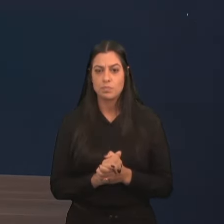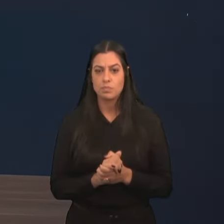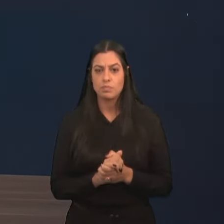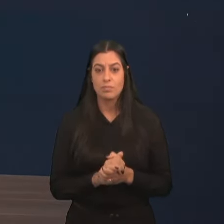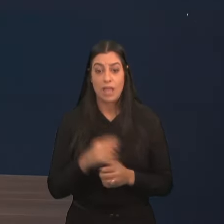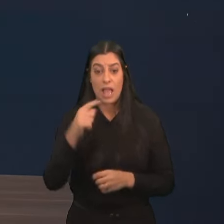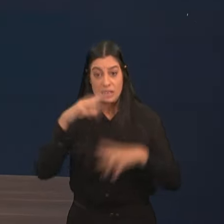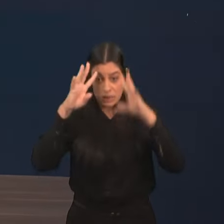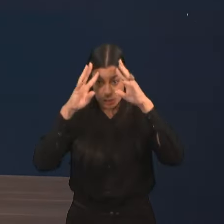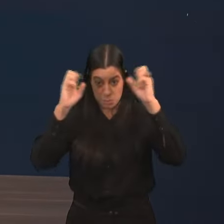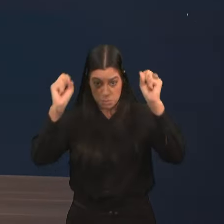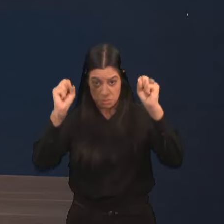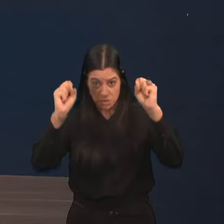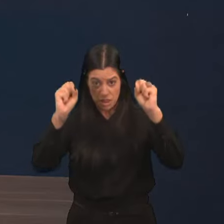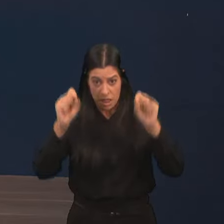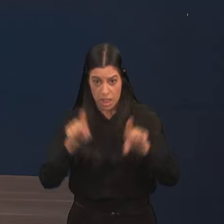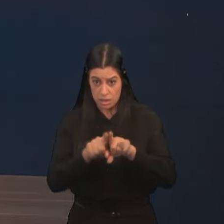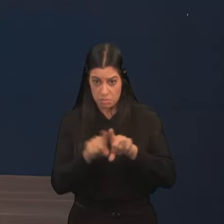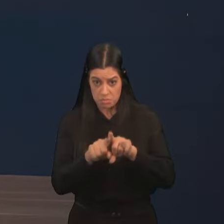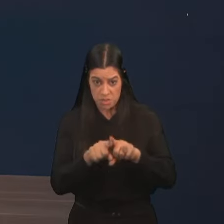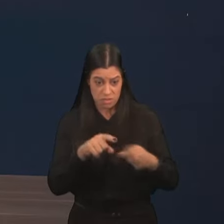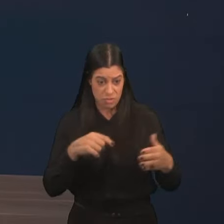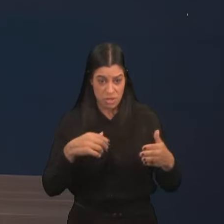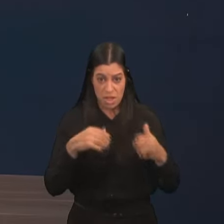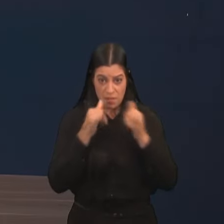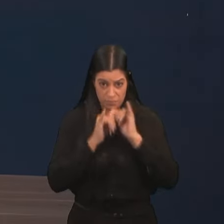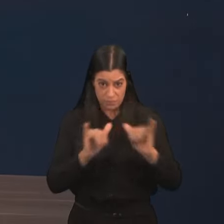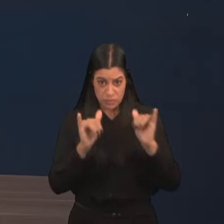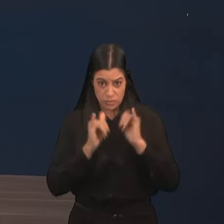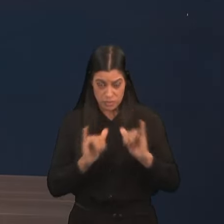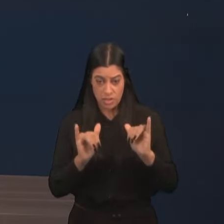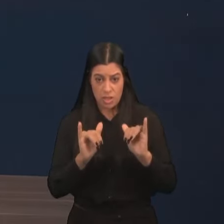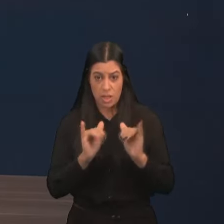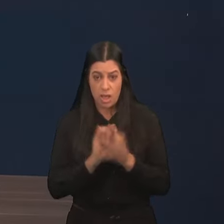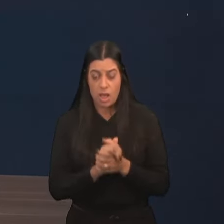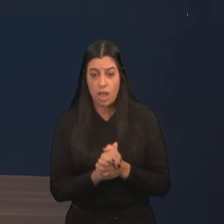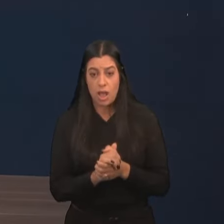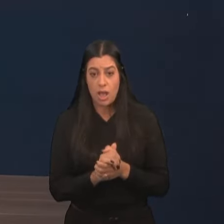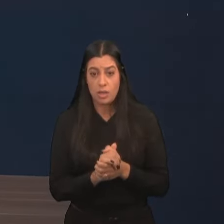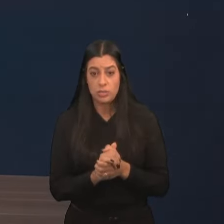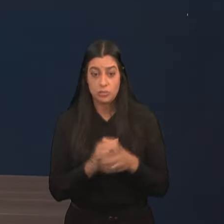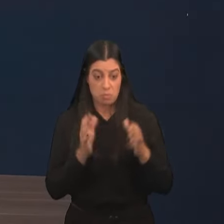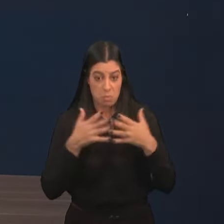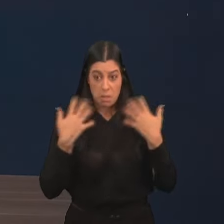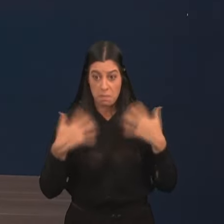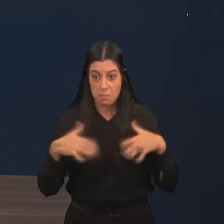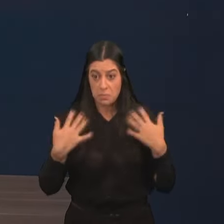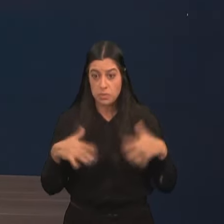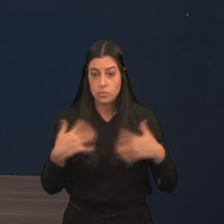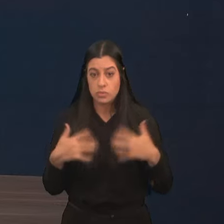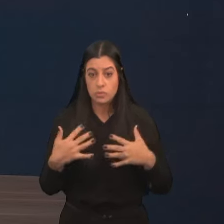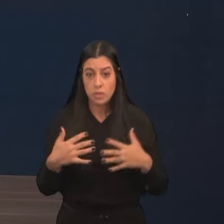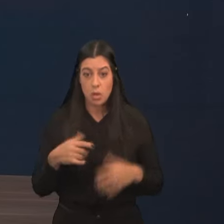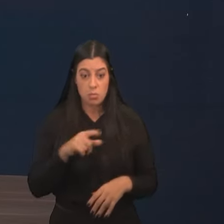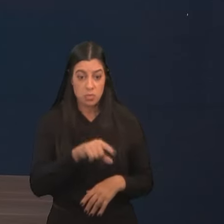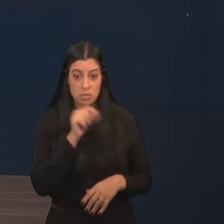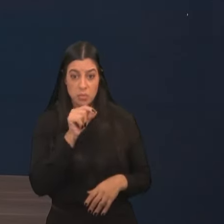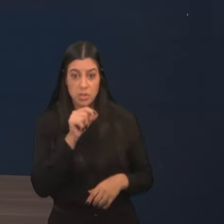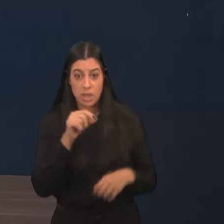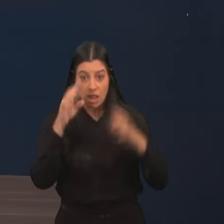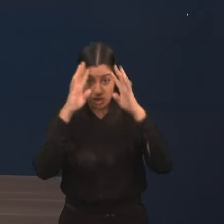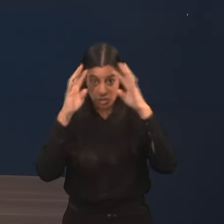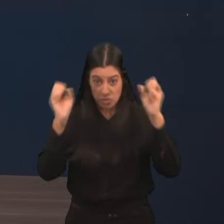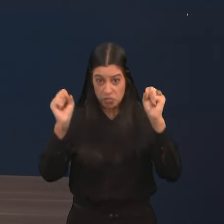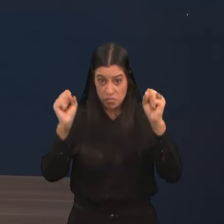Esse tribunal recentemente enfrentou uma matéria que é de impressionar. Quando nós recebemos a